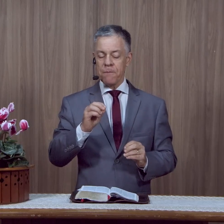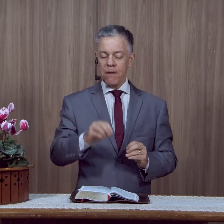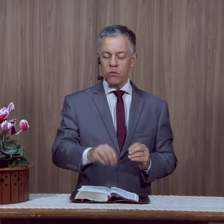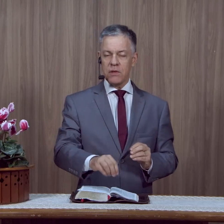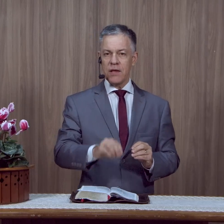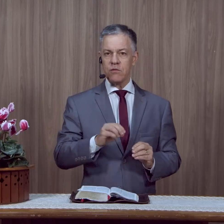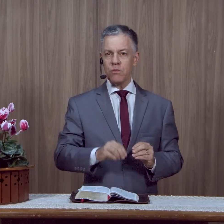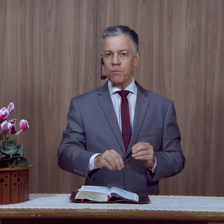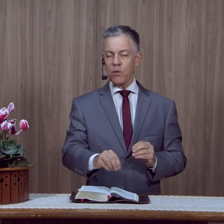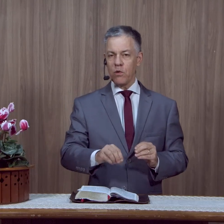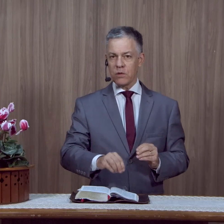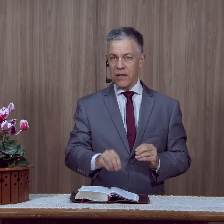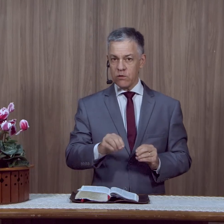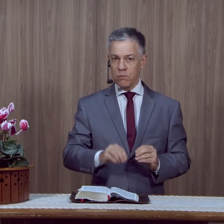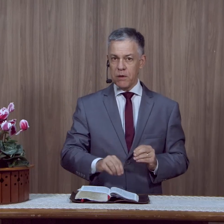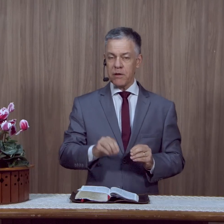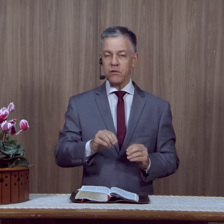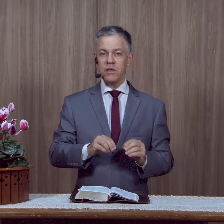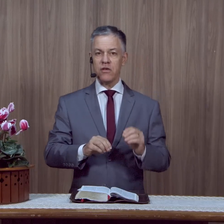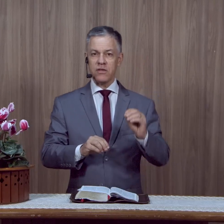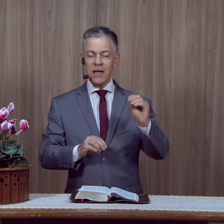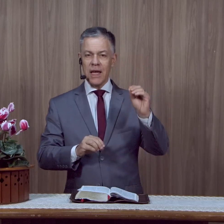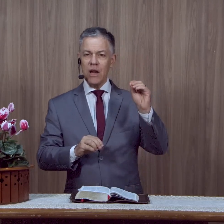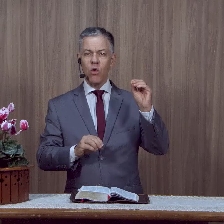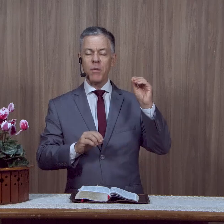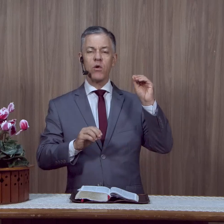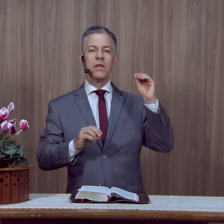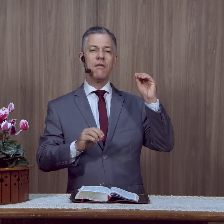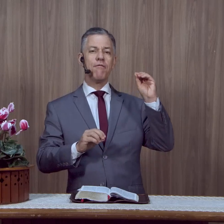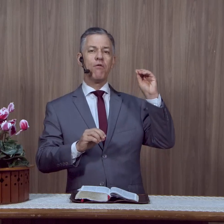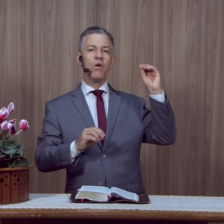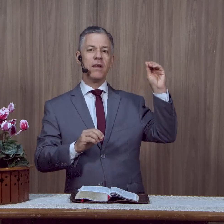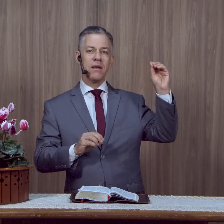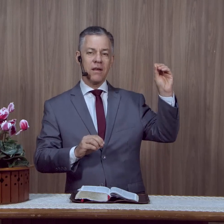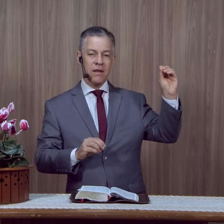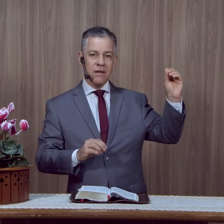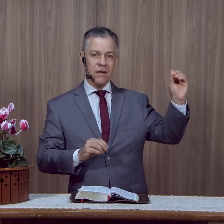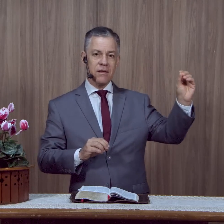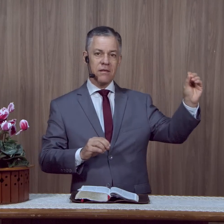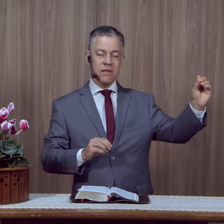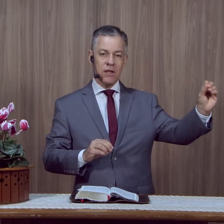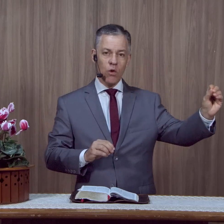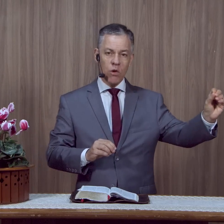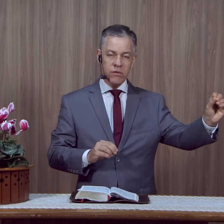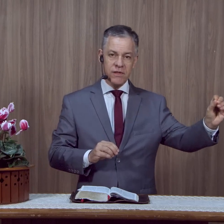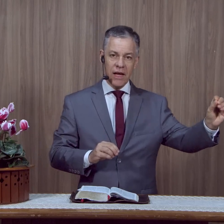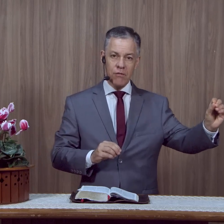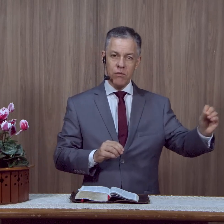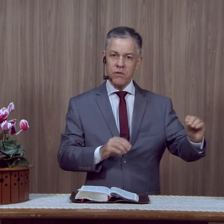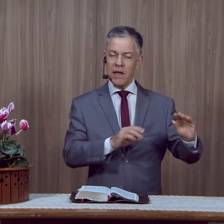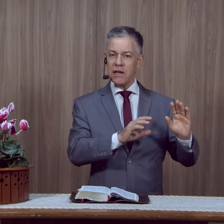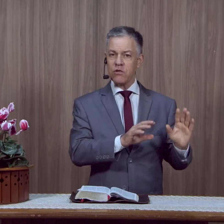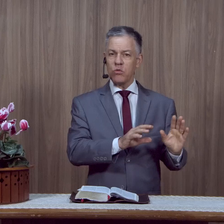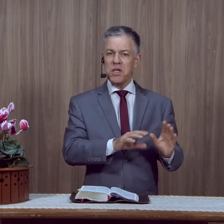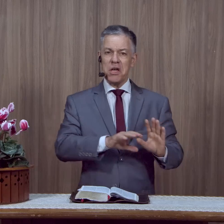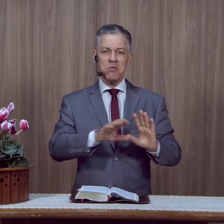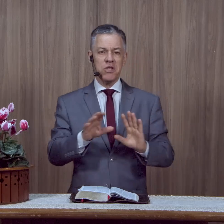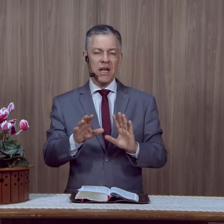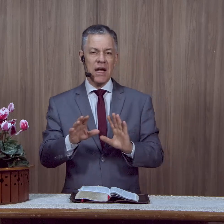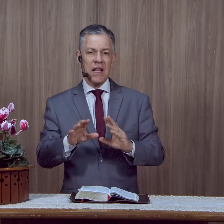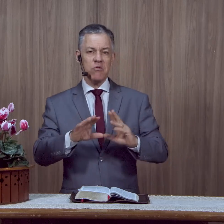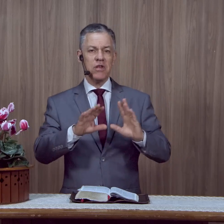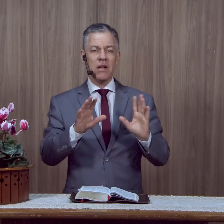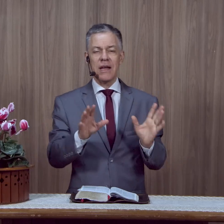profético. E o texto bíblico diz o seguinte: se aquele homem, quando ele foi, se deu como servo, ele era